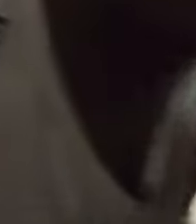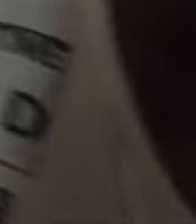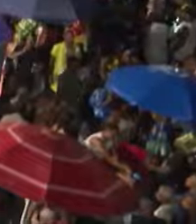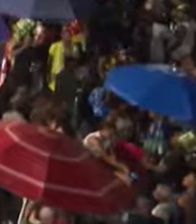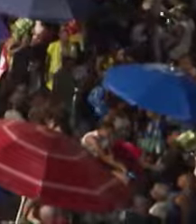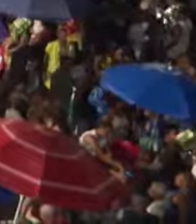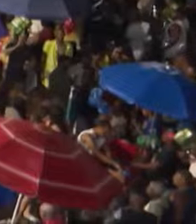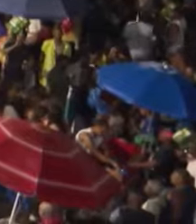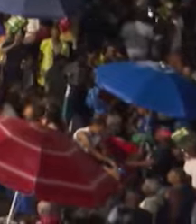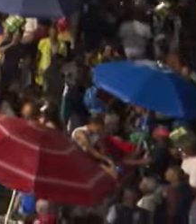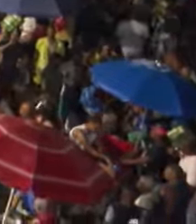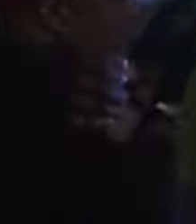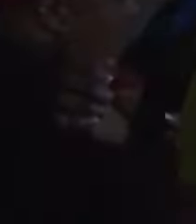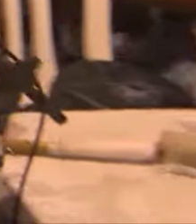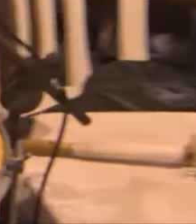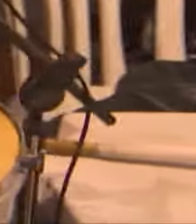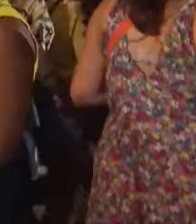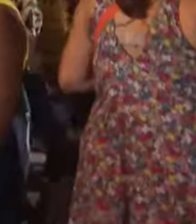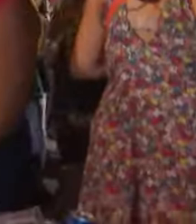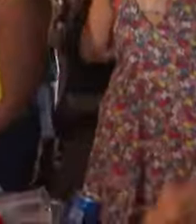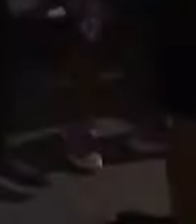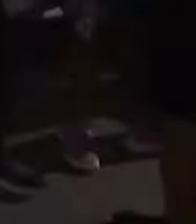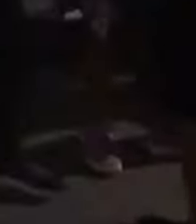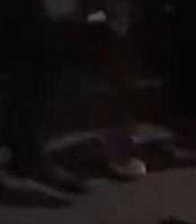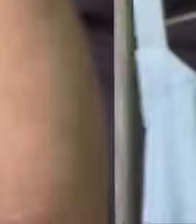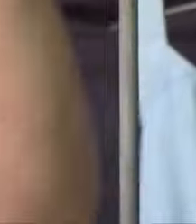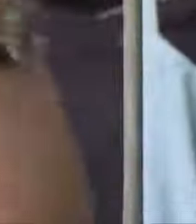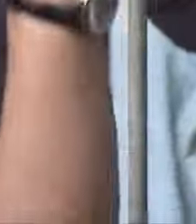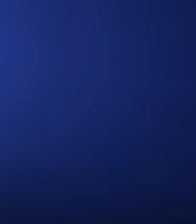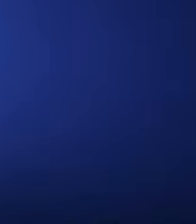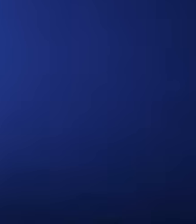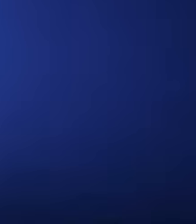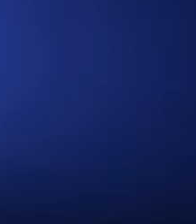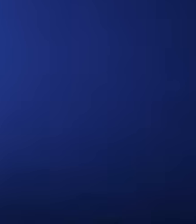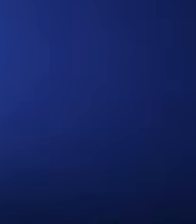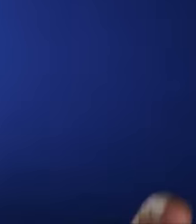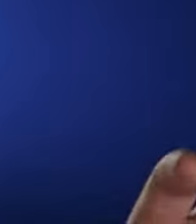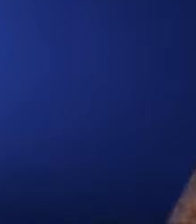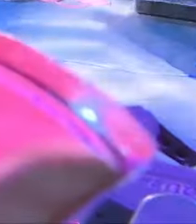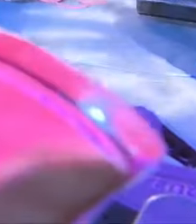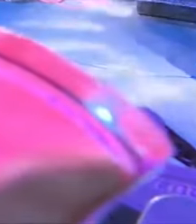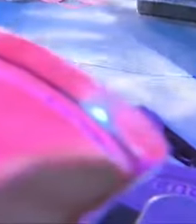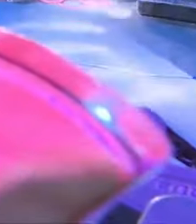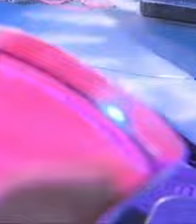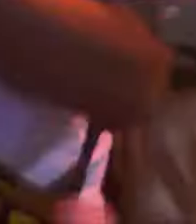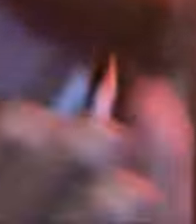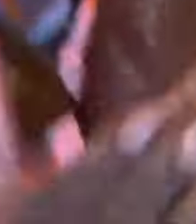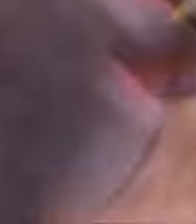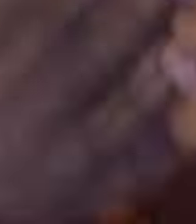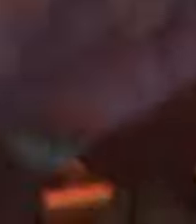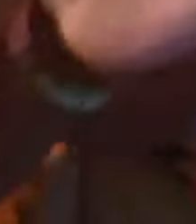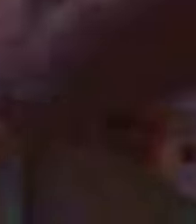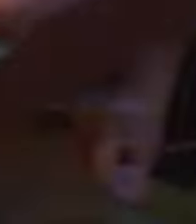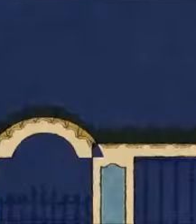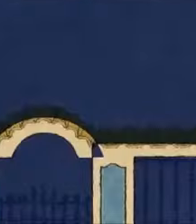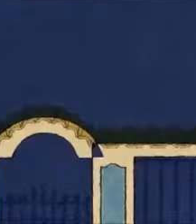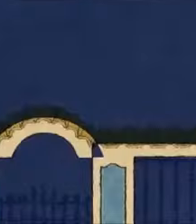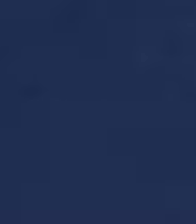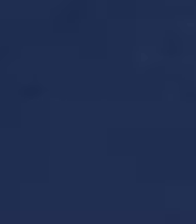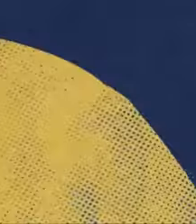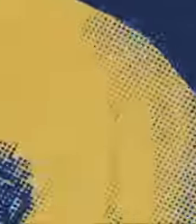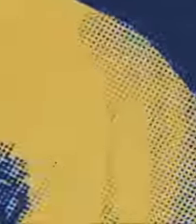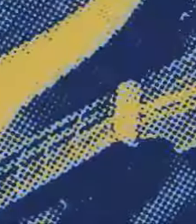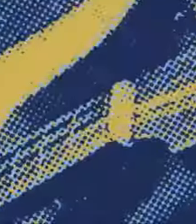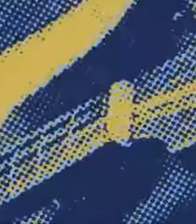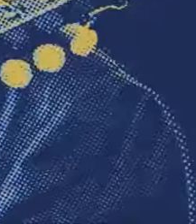Cruz, um documentário original da TV Brasil. São tantas histórias, são tantas músicas, é tanta riqueza.